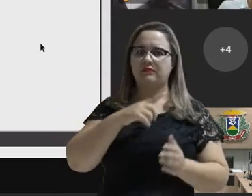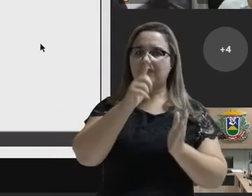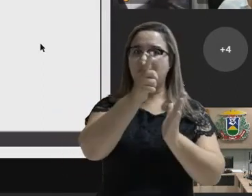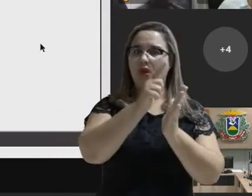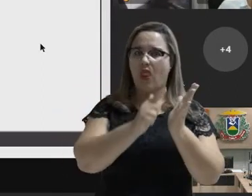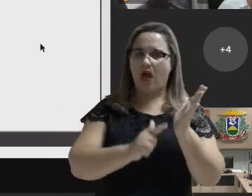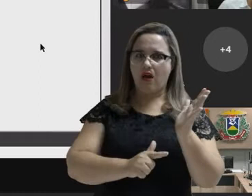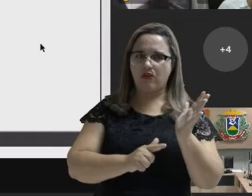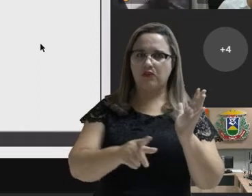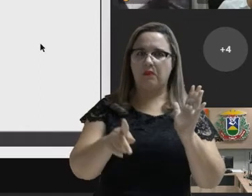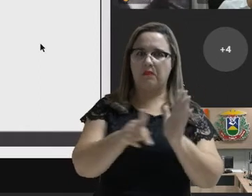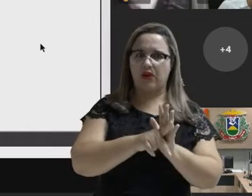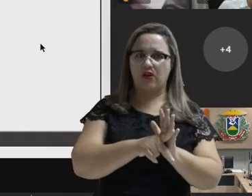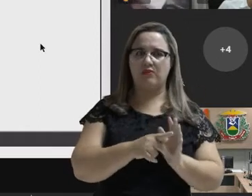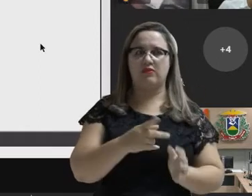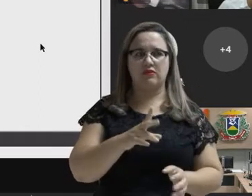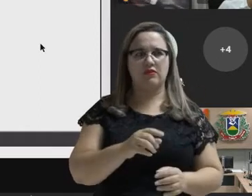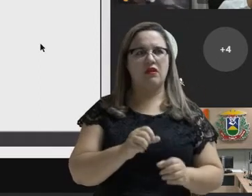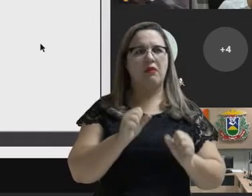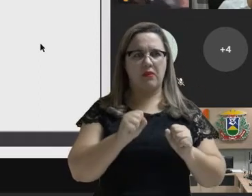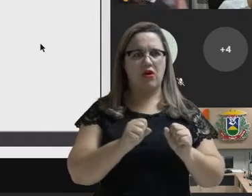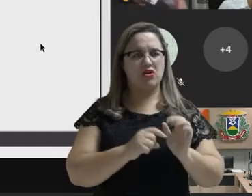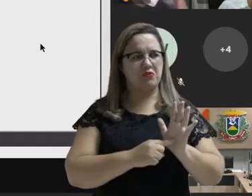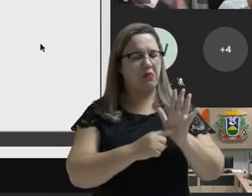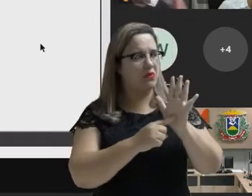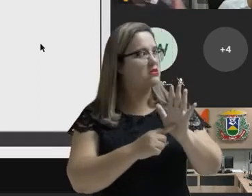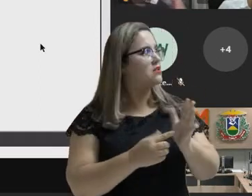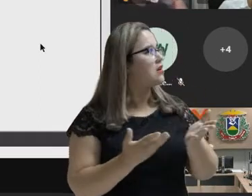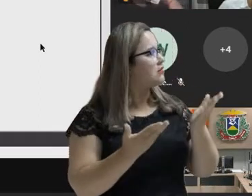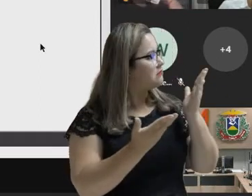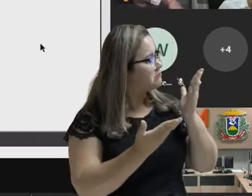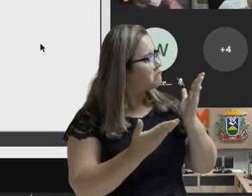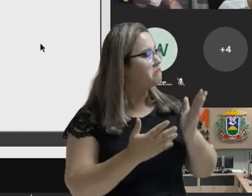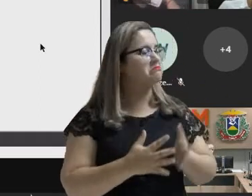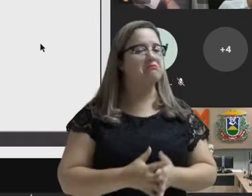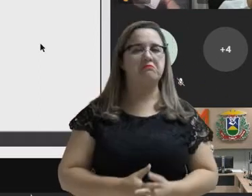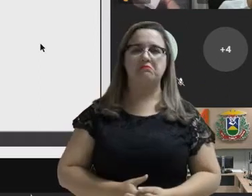CAOP. Pode levantar, por favor, o voto? Subir?